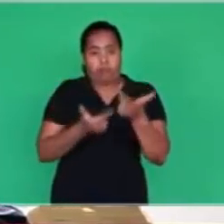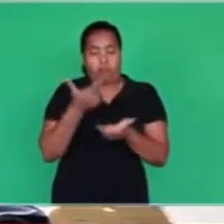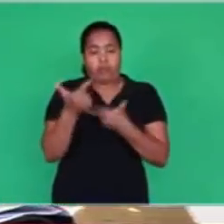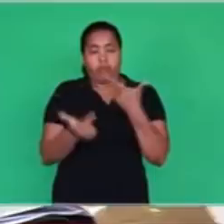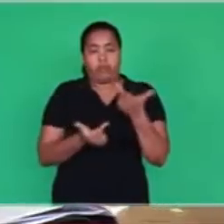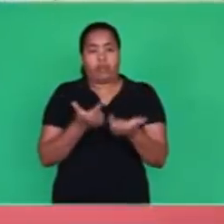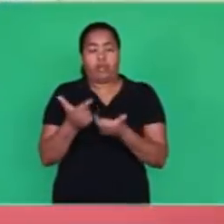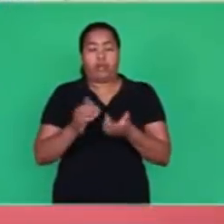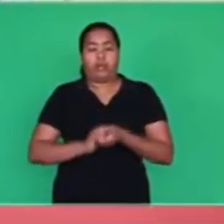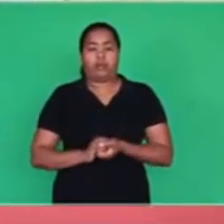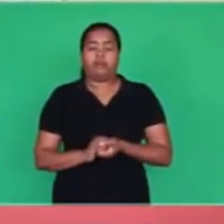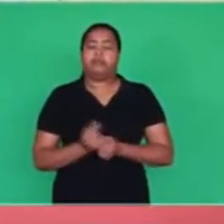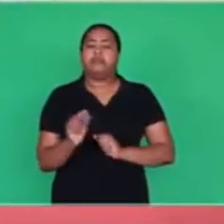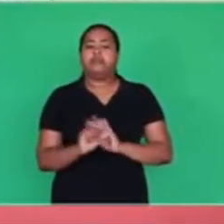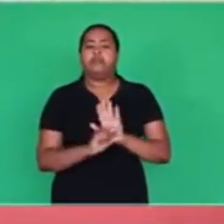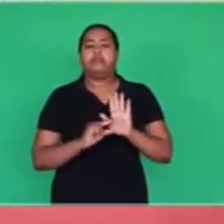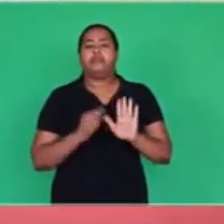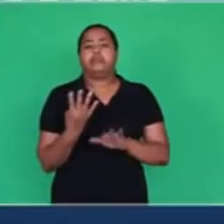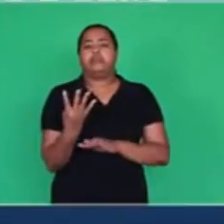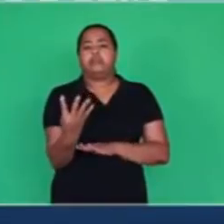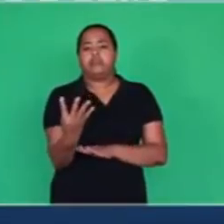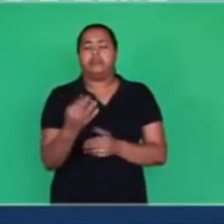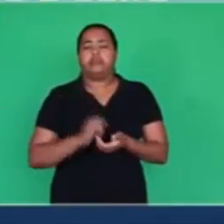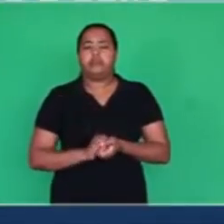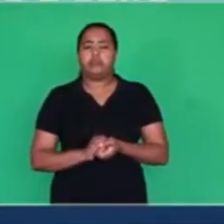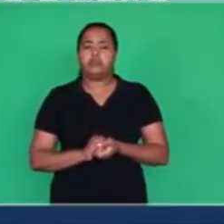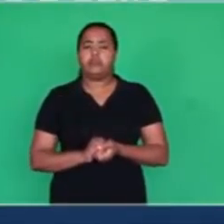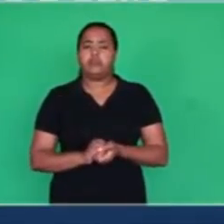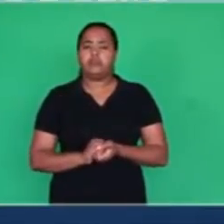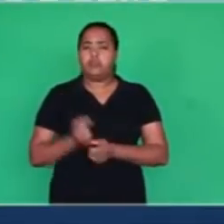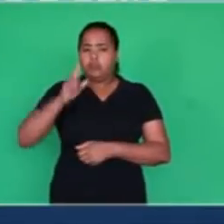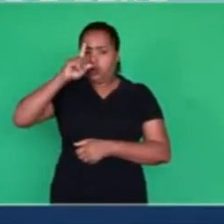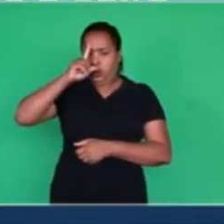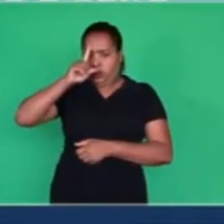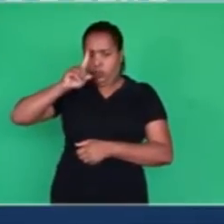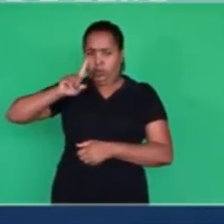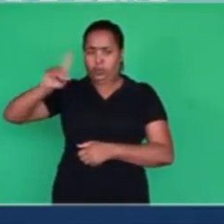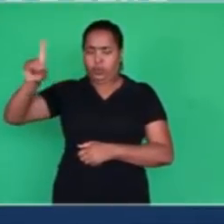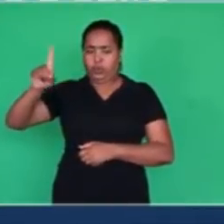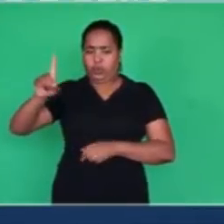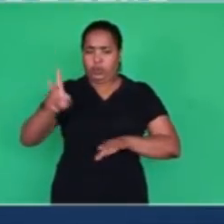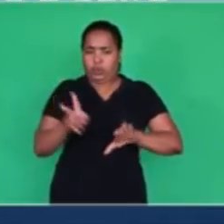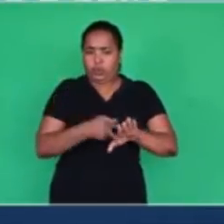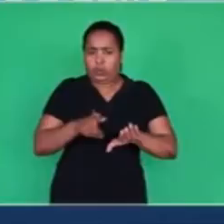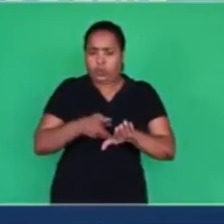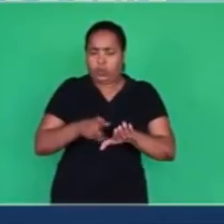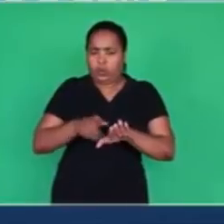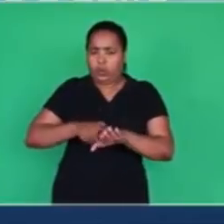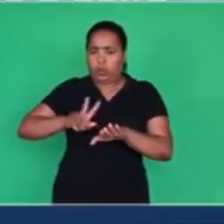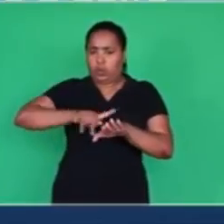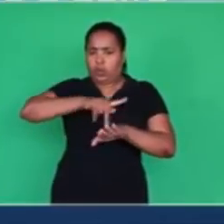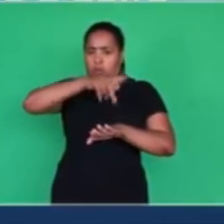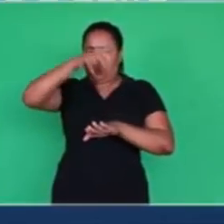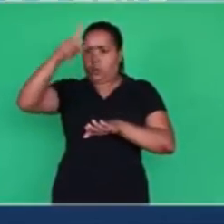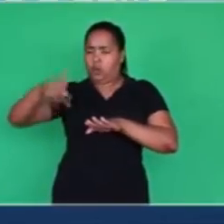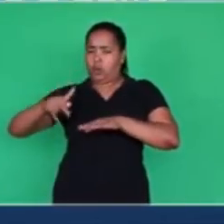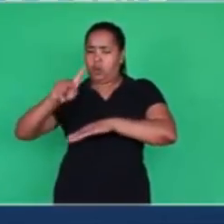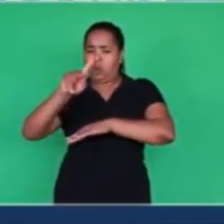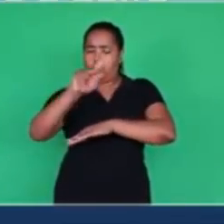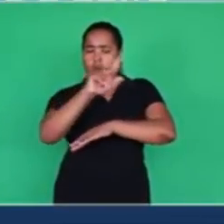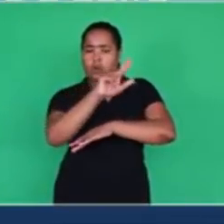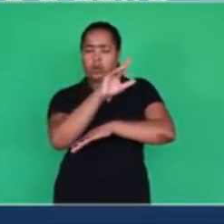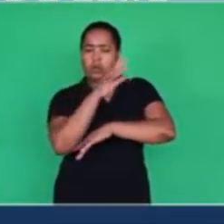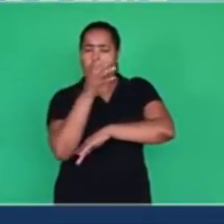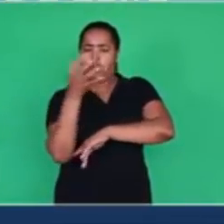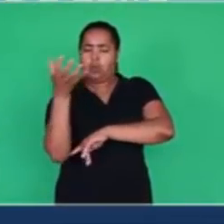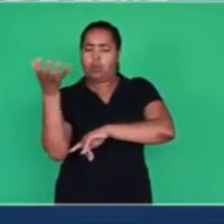ser. Continua. Verso 4. E naquele dia estarão os seus pés sobre o Monte das Oliveiras. Os pés de quem? Jesus.